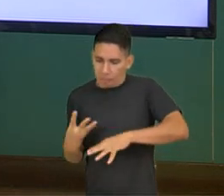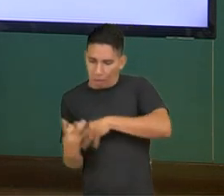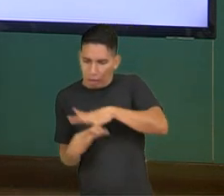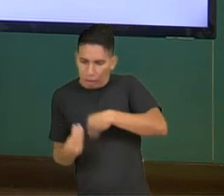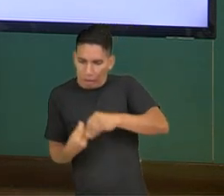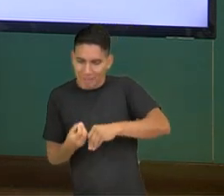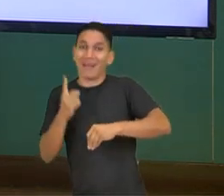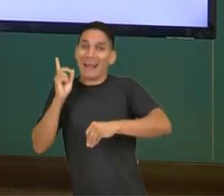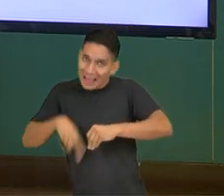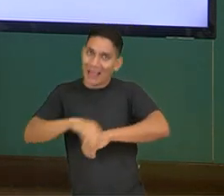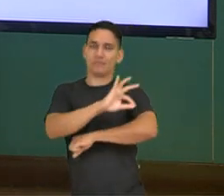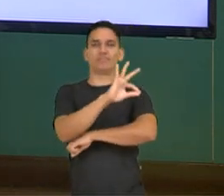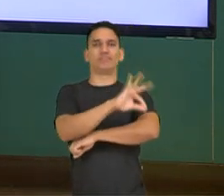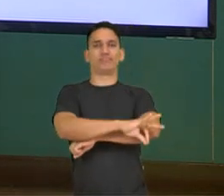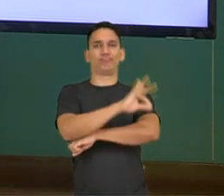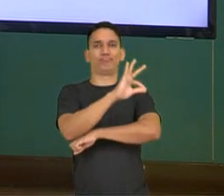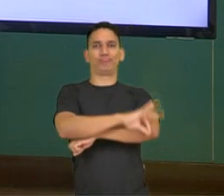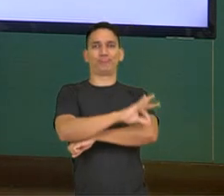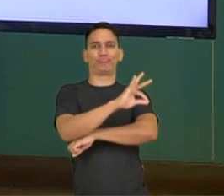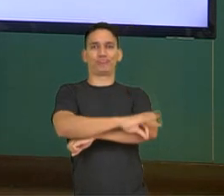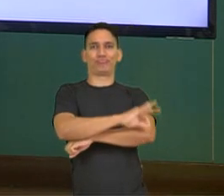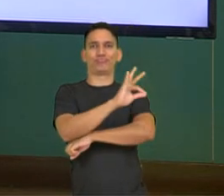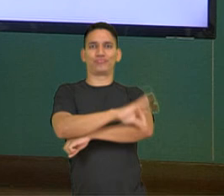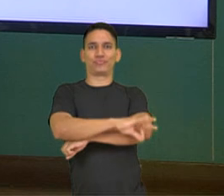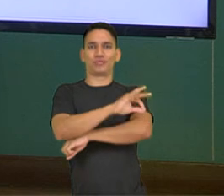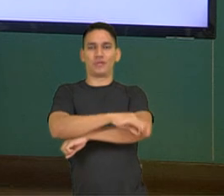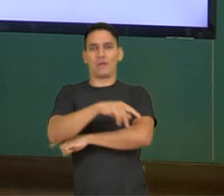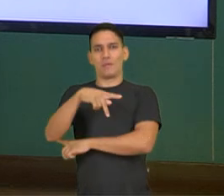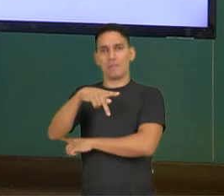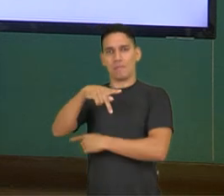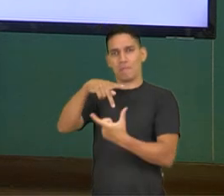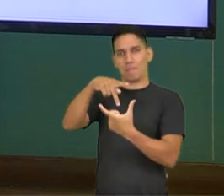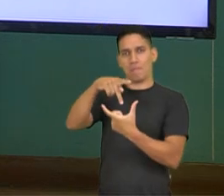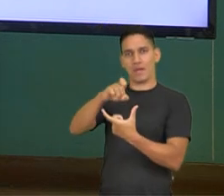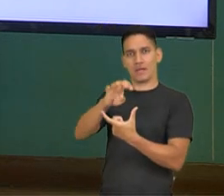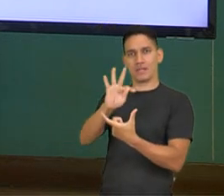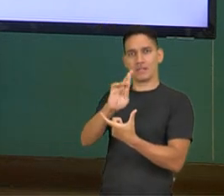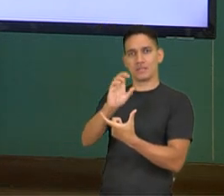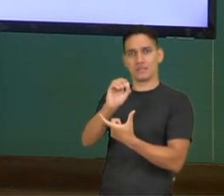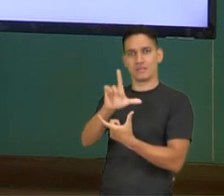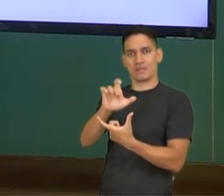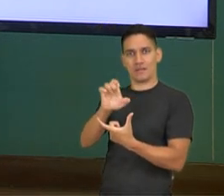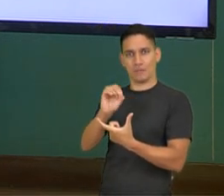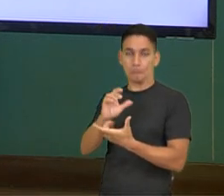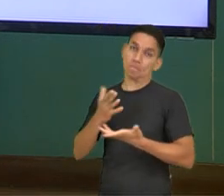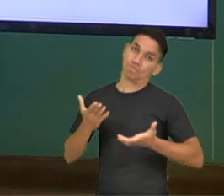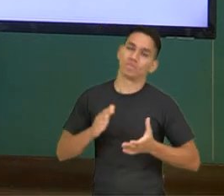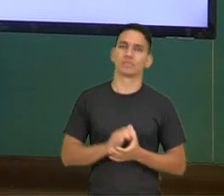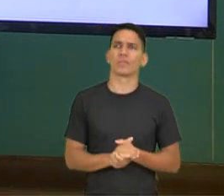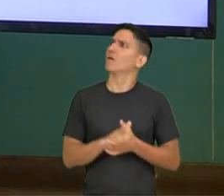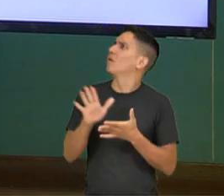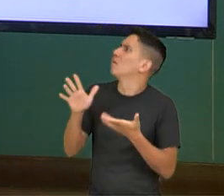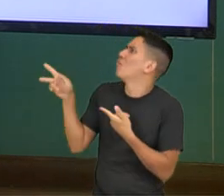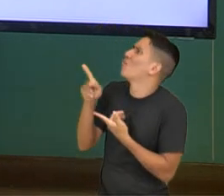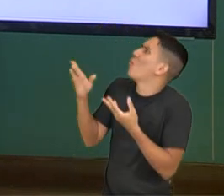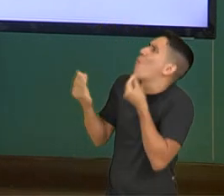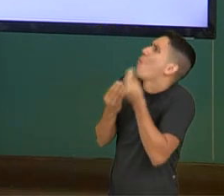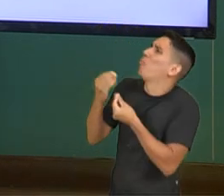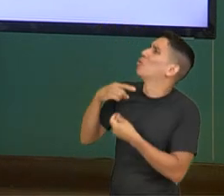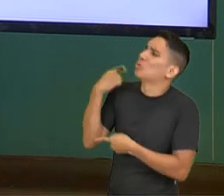precioso que nós tanto desejamos, que é o petróleo. Você pode dizer, professor, mas como nós